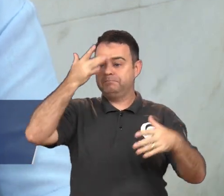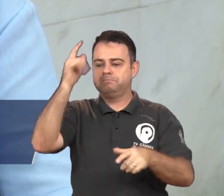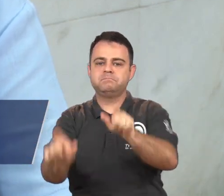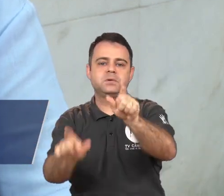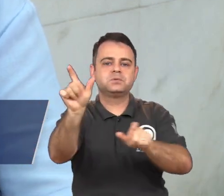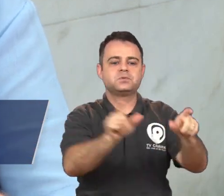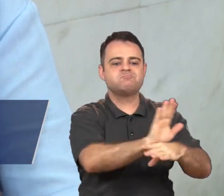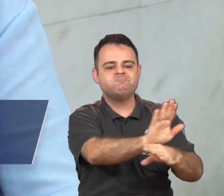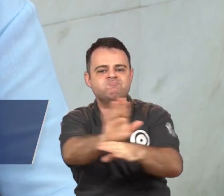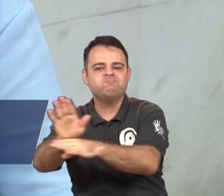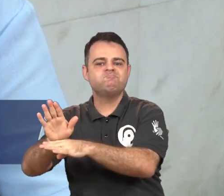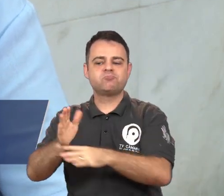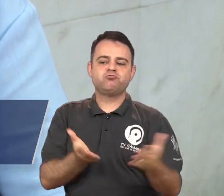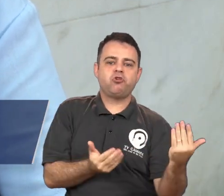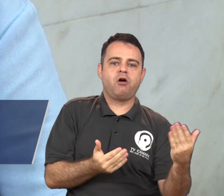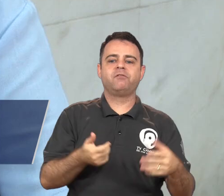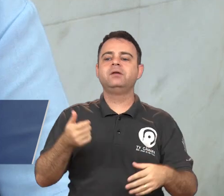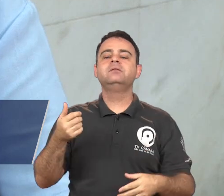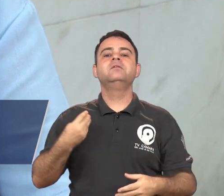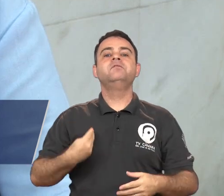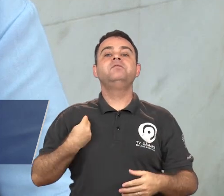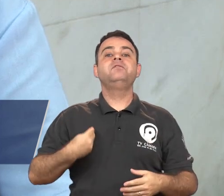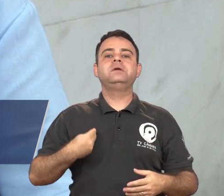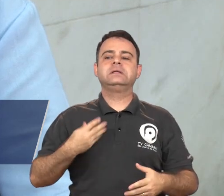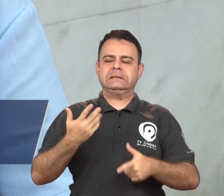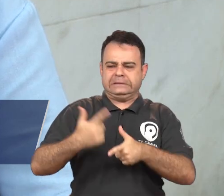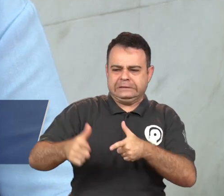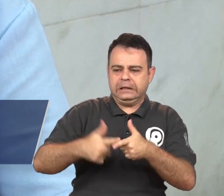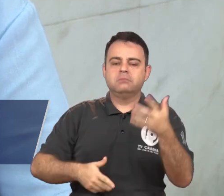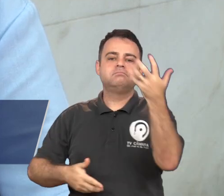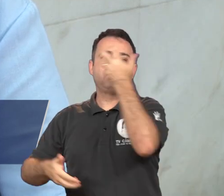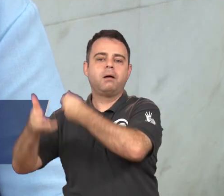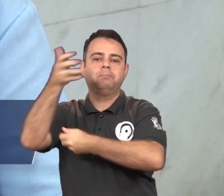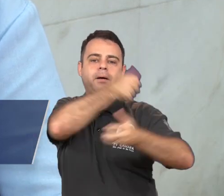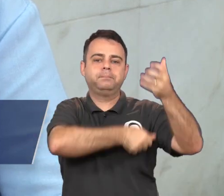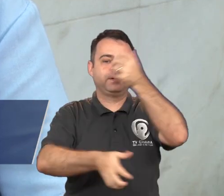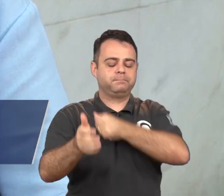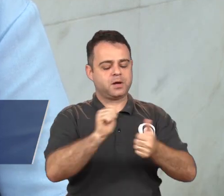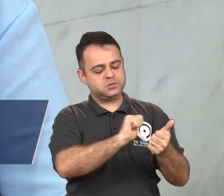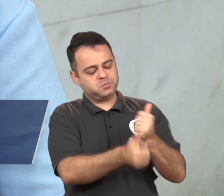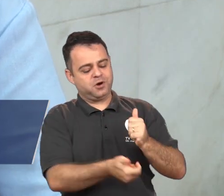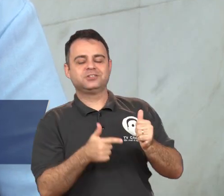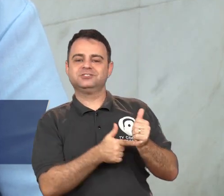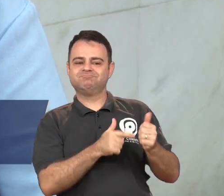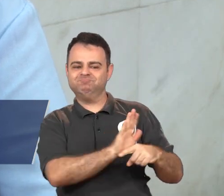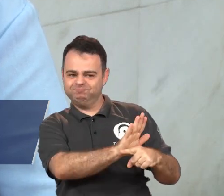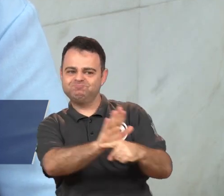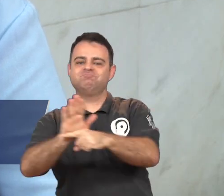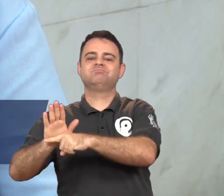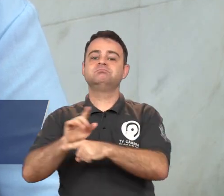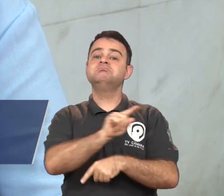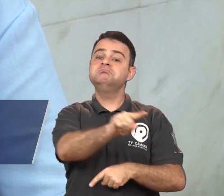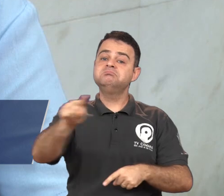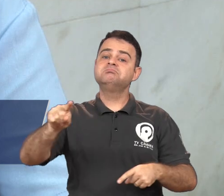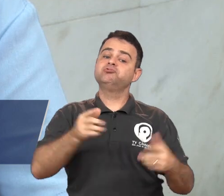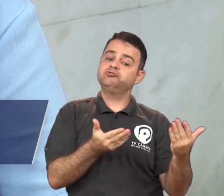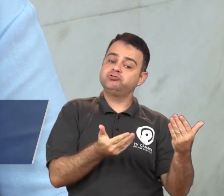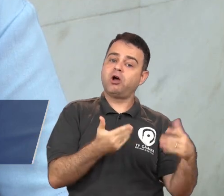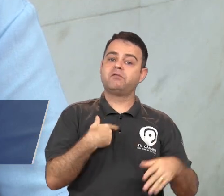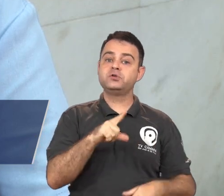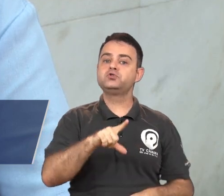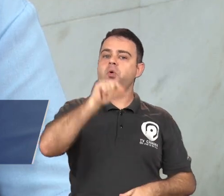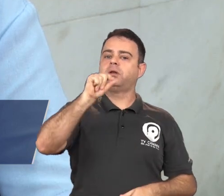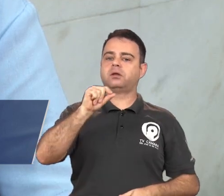resgatar muitos jovens, né? Para dar também a opção, né, dele escolher uma